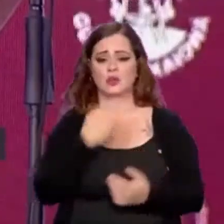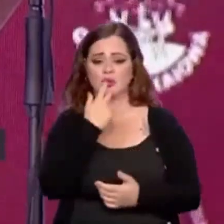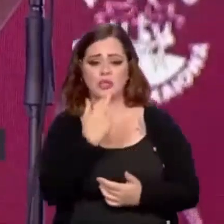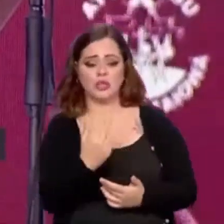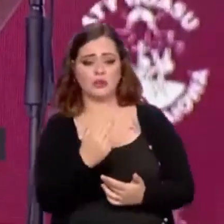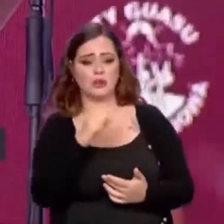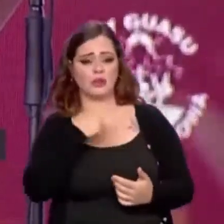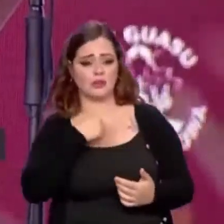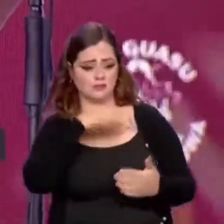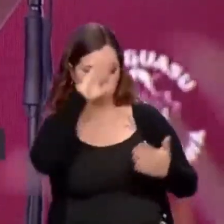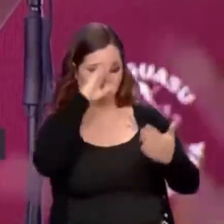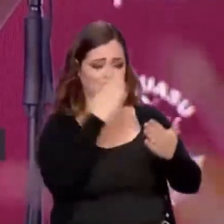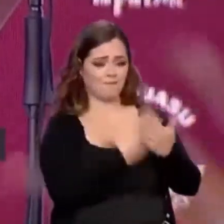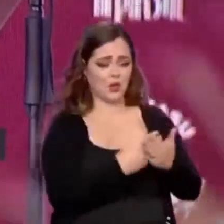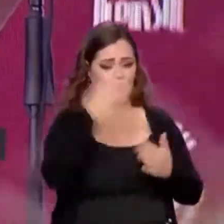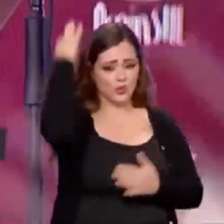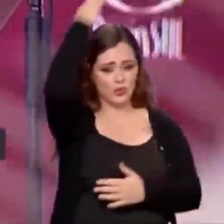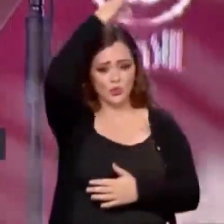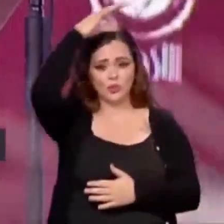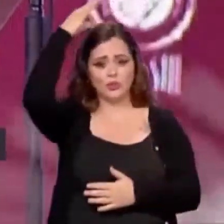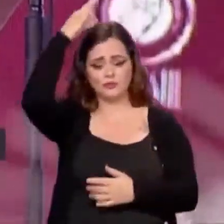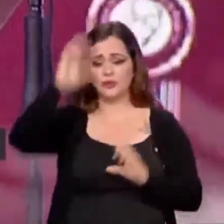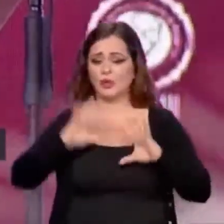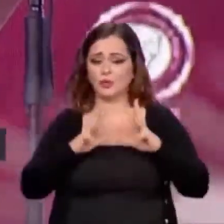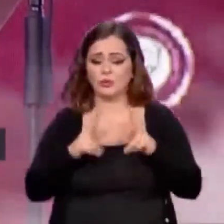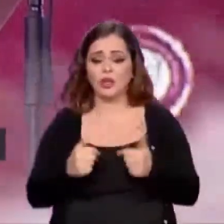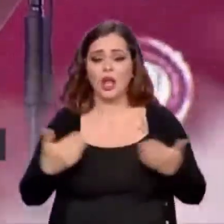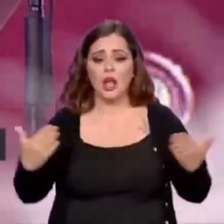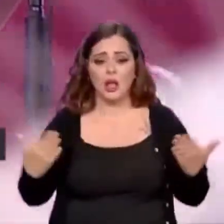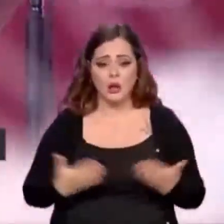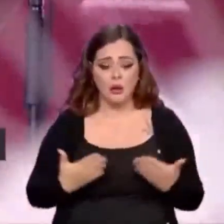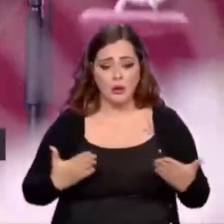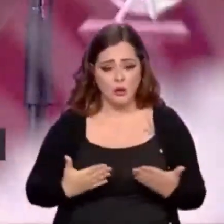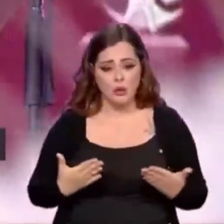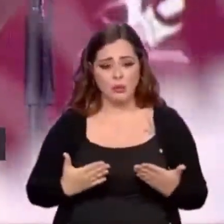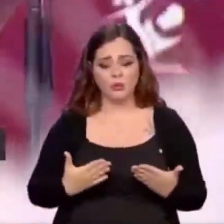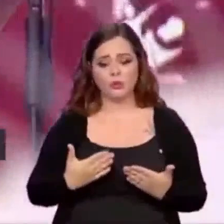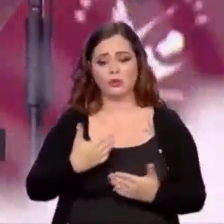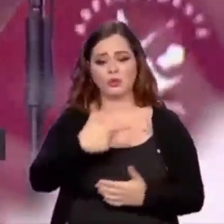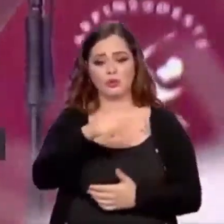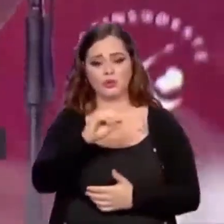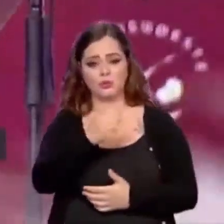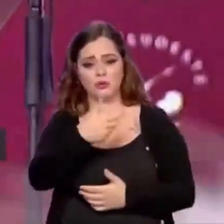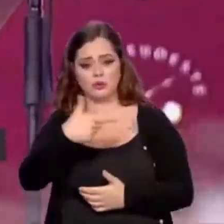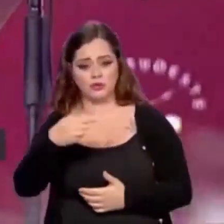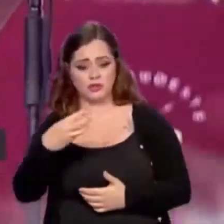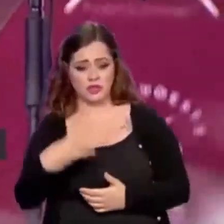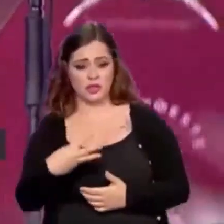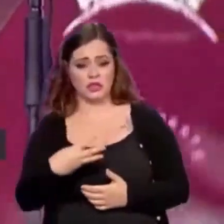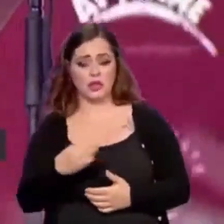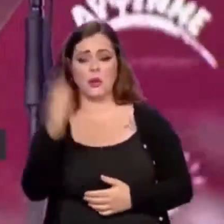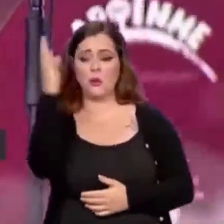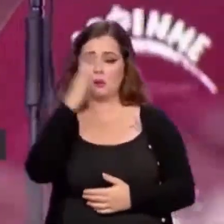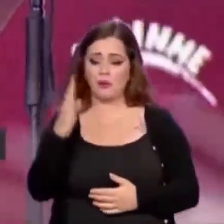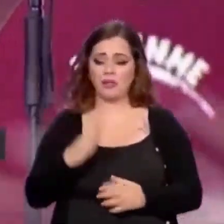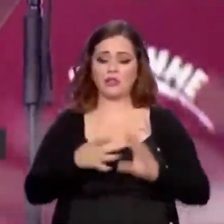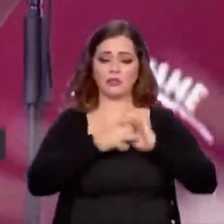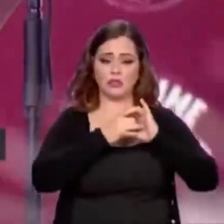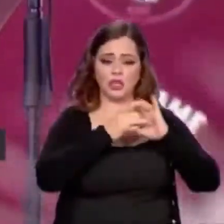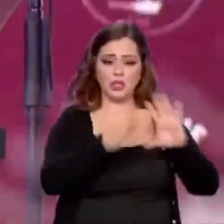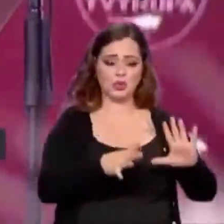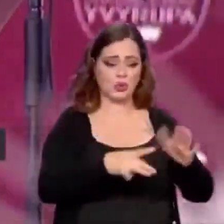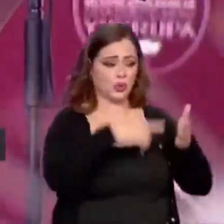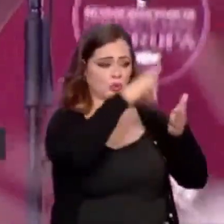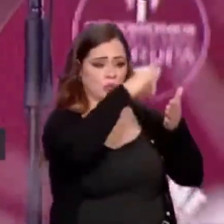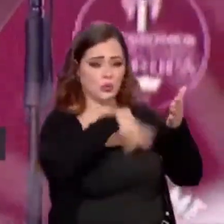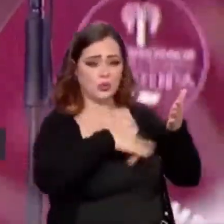nossas crenças e rituais. Somente agora, em 2023, o Brasil deixou de ter no seu